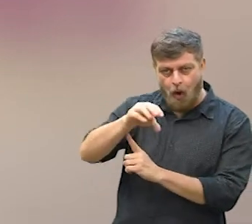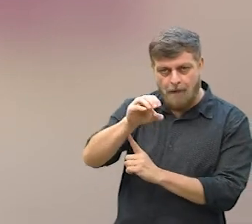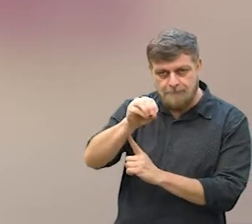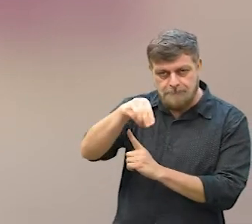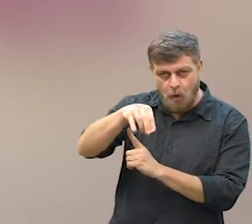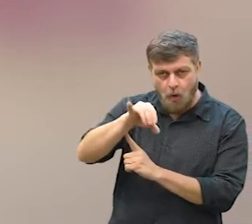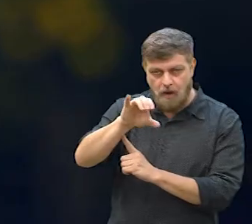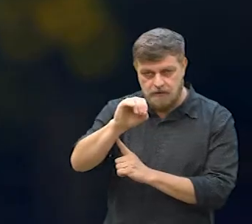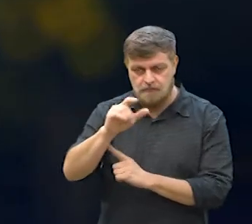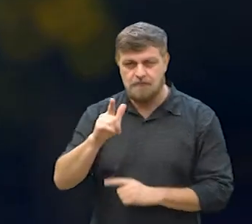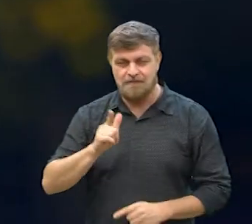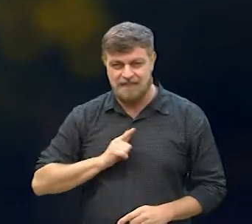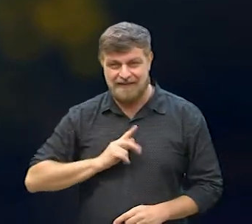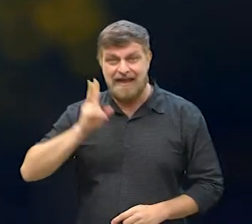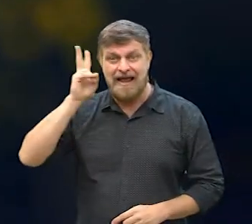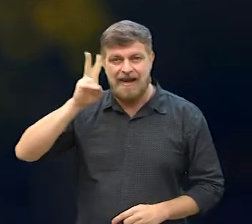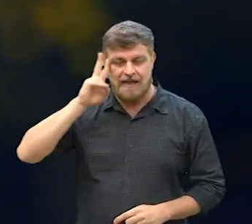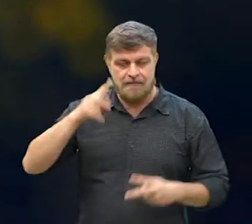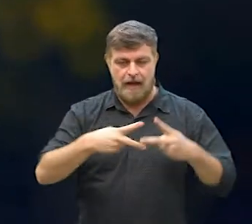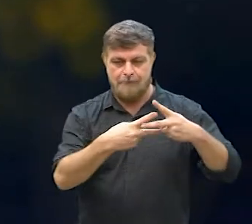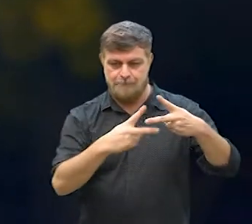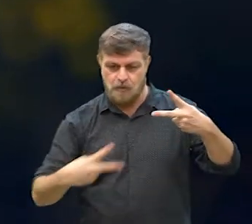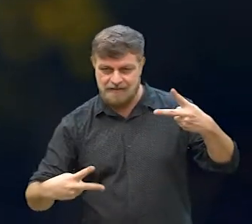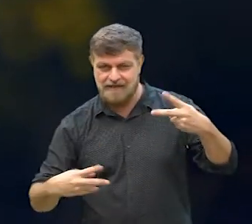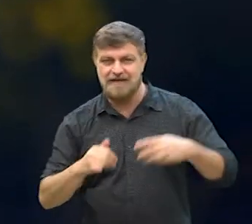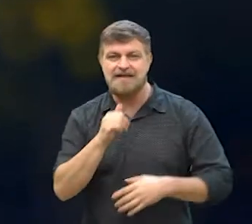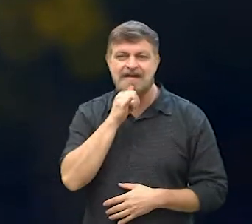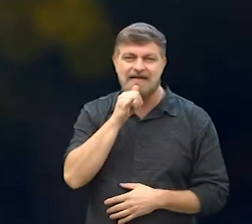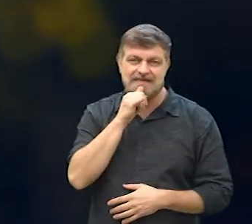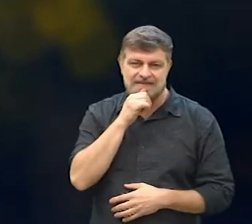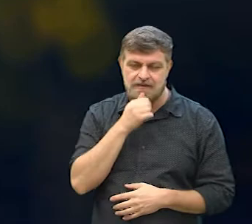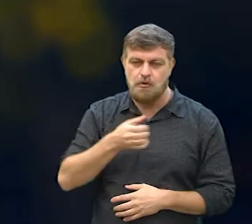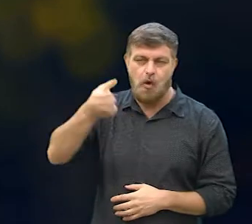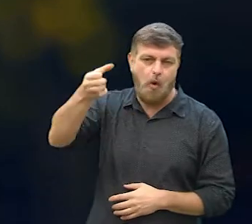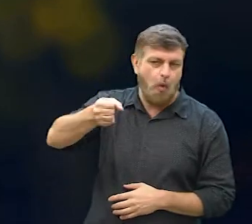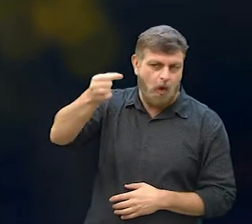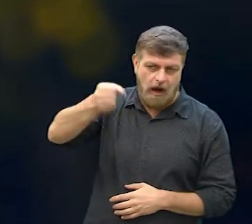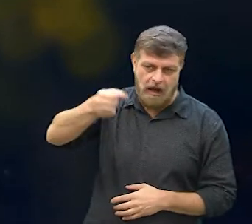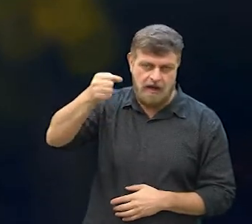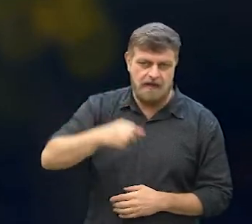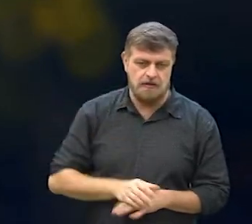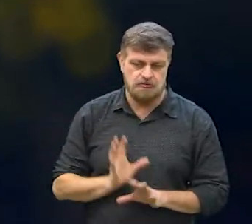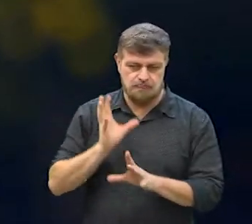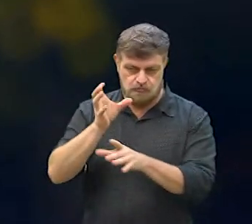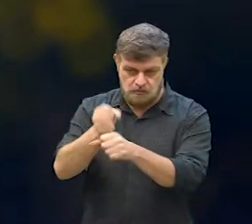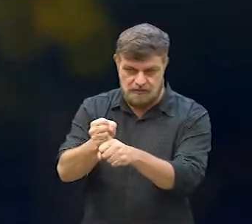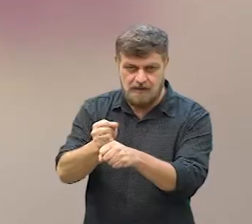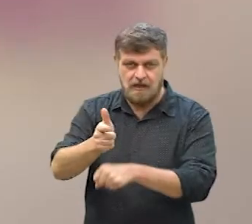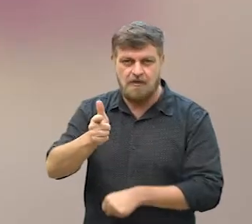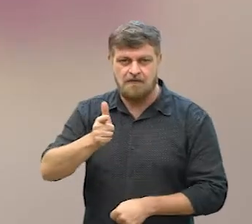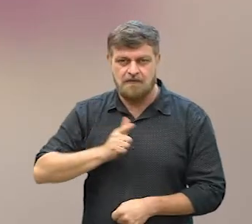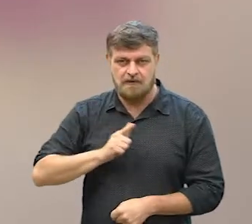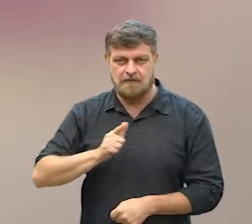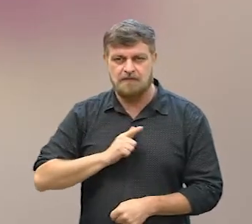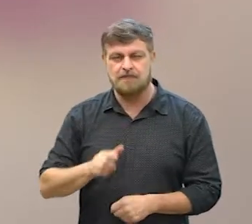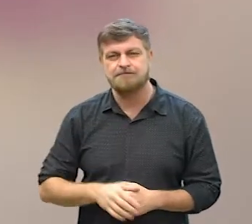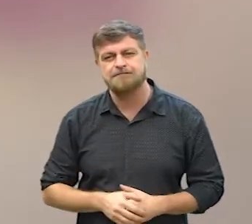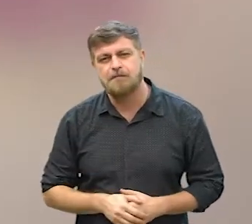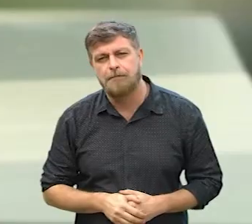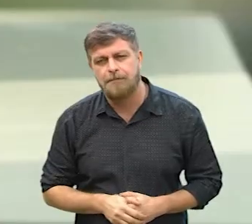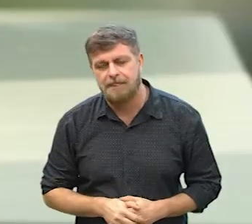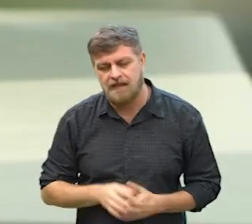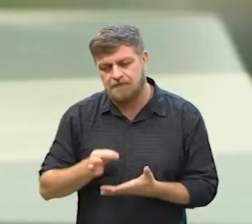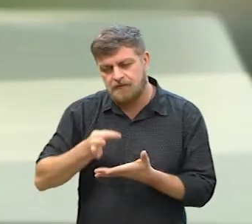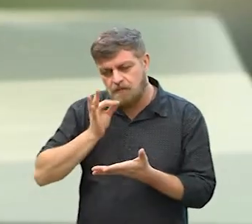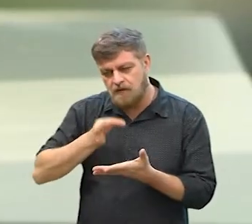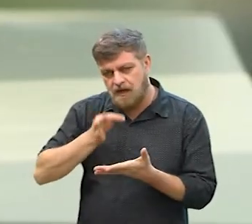que lembrar uma fonte de proteína, que pode ser um leite integral, se você não tiver nenhuma patologia associada,